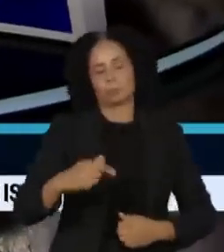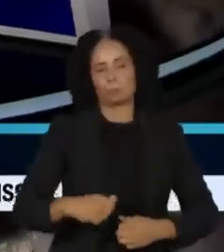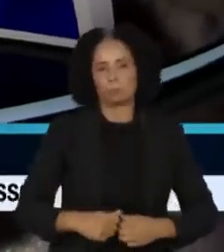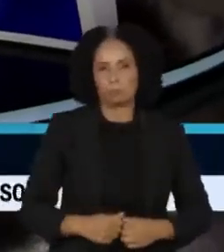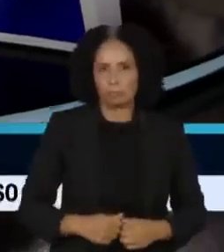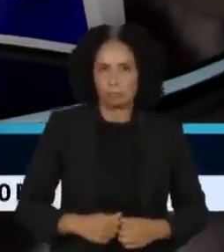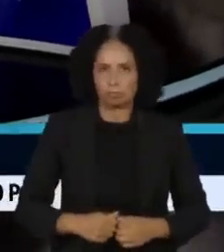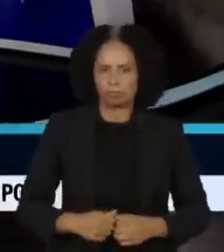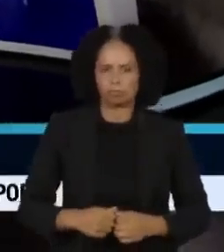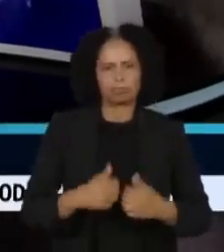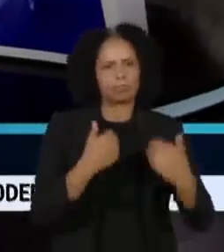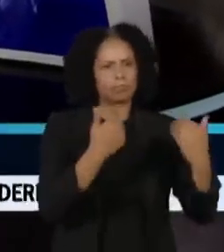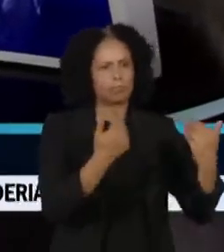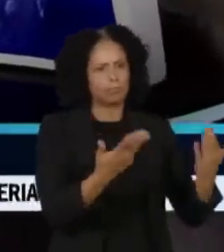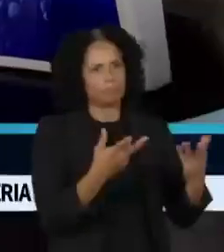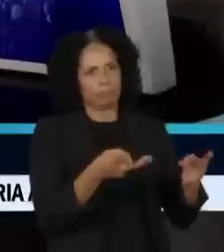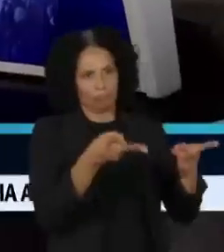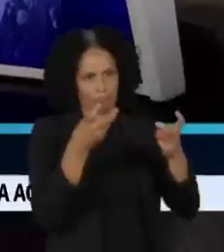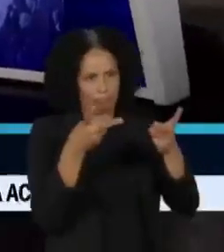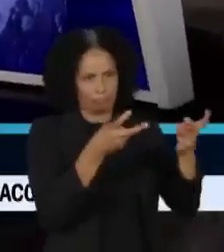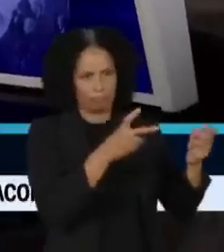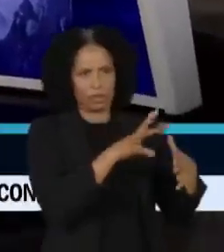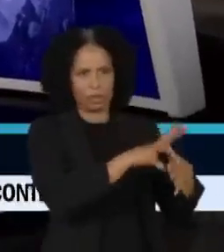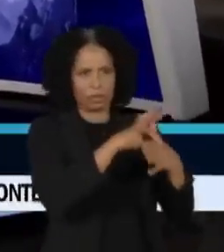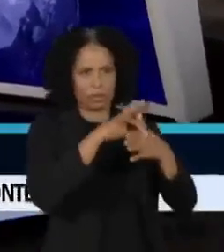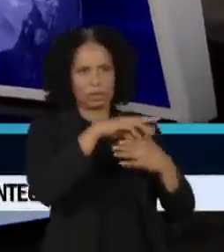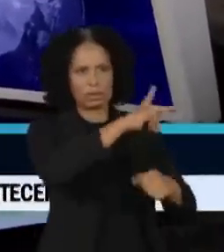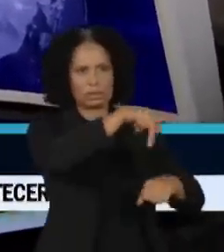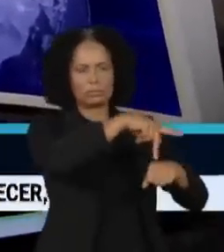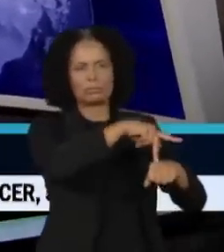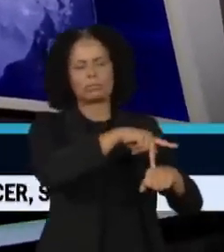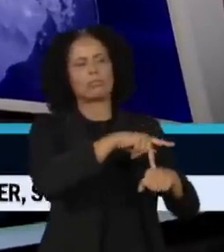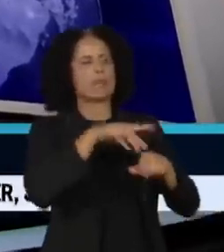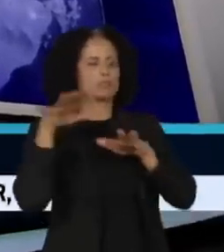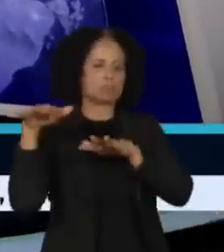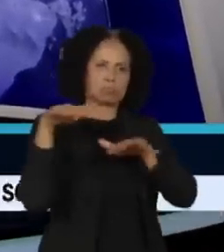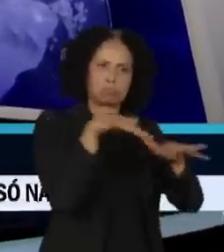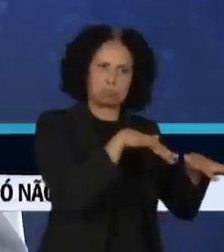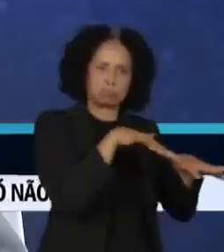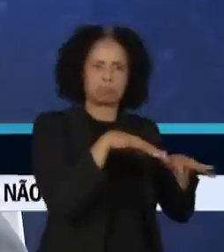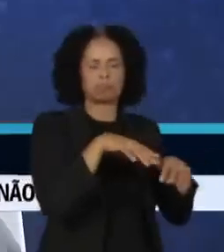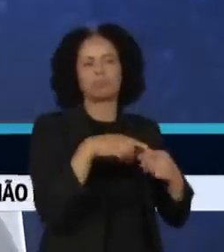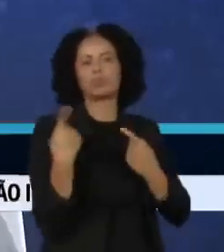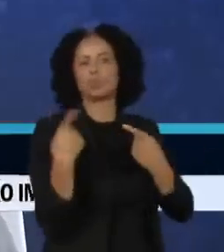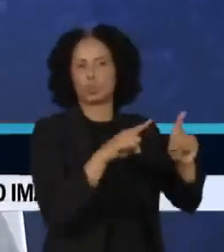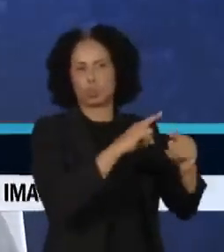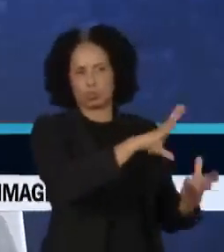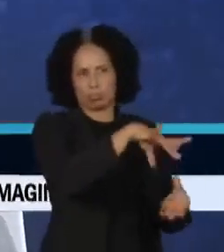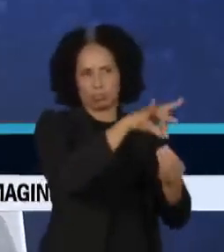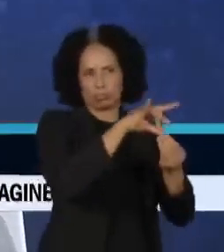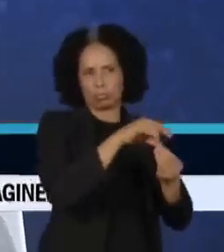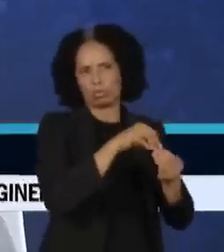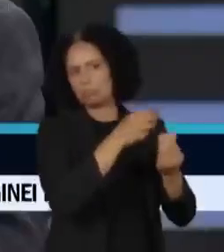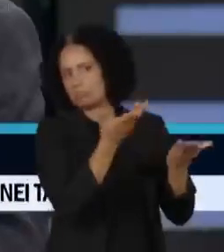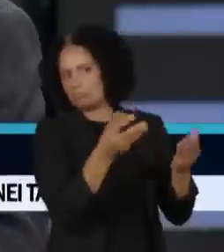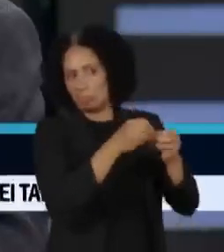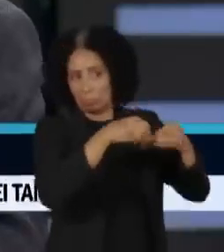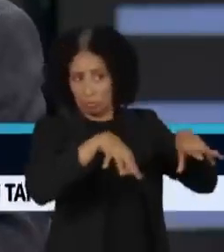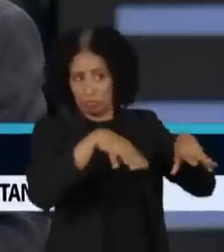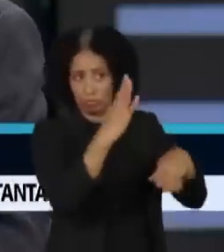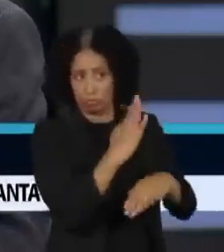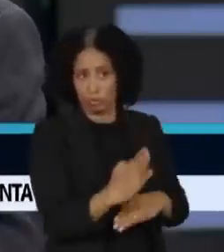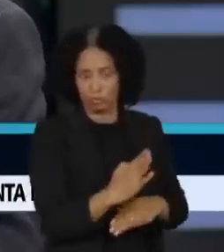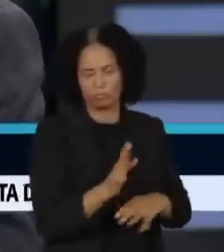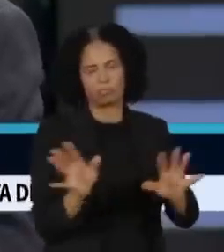bom capaz como vimos vários líderes internacionais reagiram né Aos ataques isso não prejudica o Brasil certo ao contrário